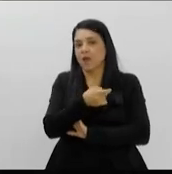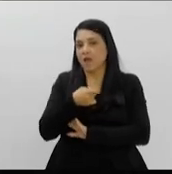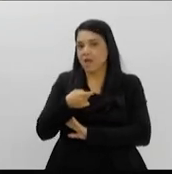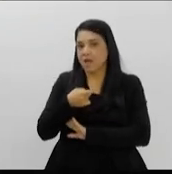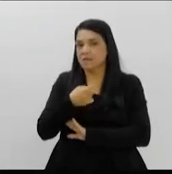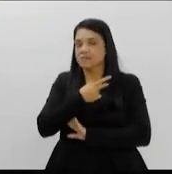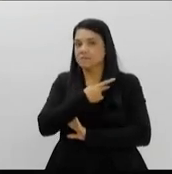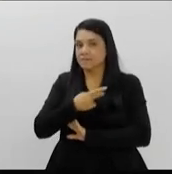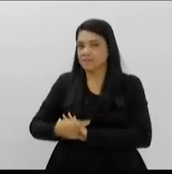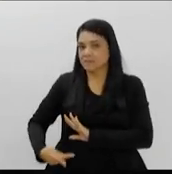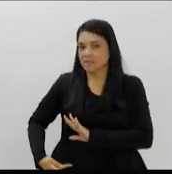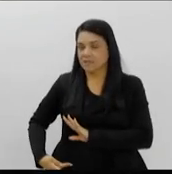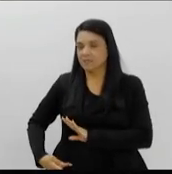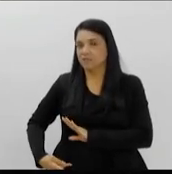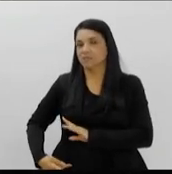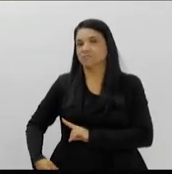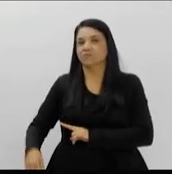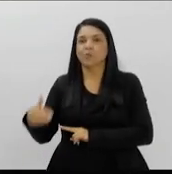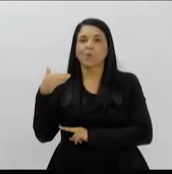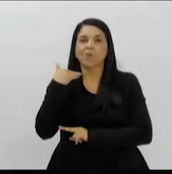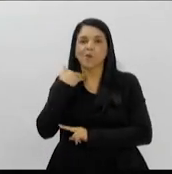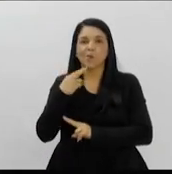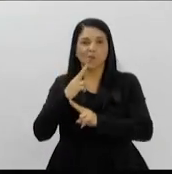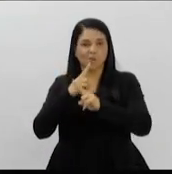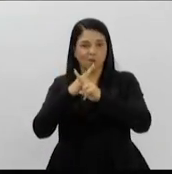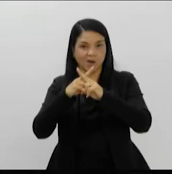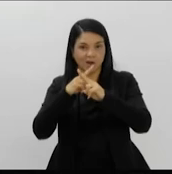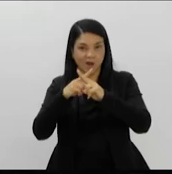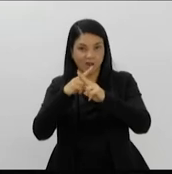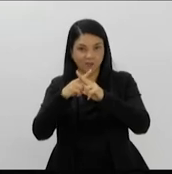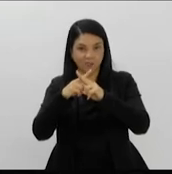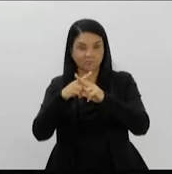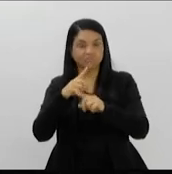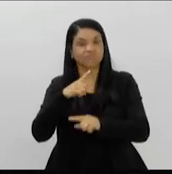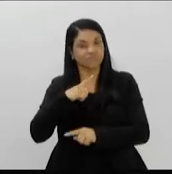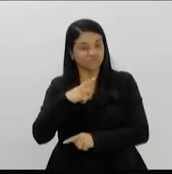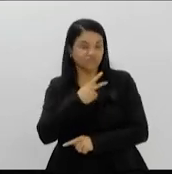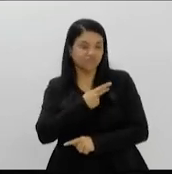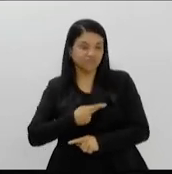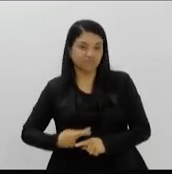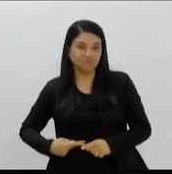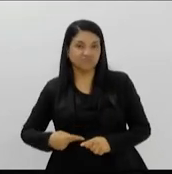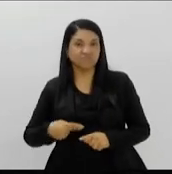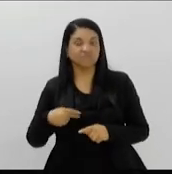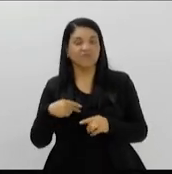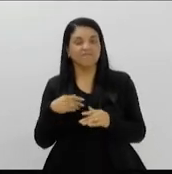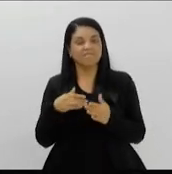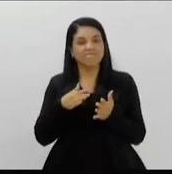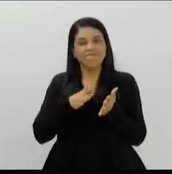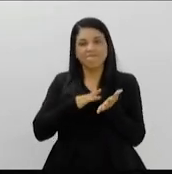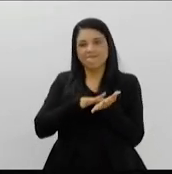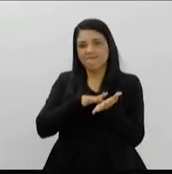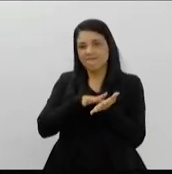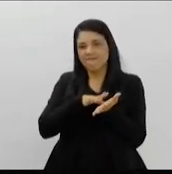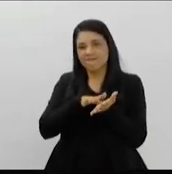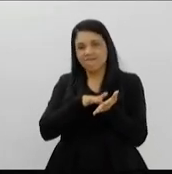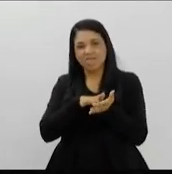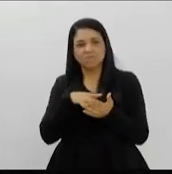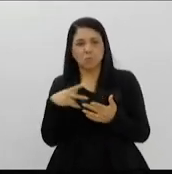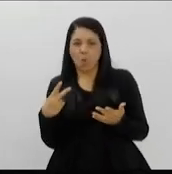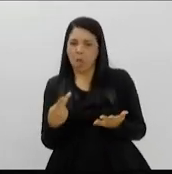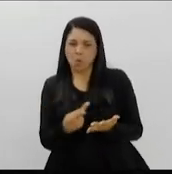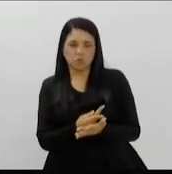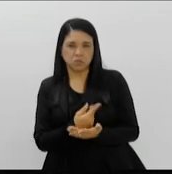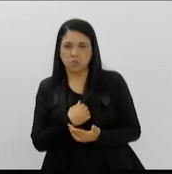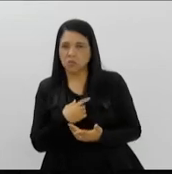Econômica Federal, e a gente teve um presidente minimizando, dizendo que aquilo não tinha acontecido, que aquilo não